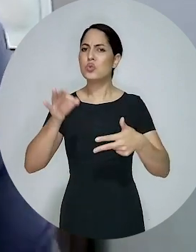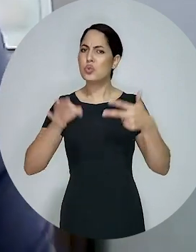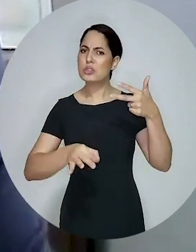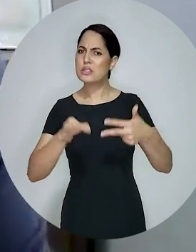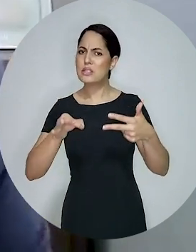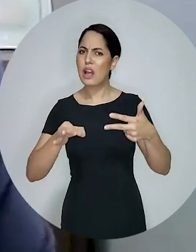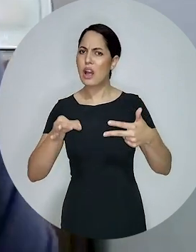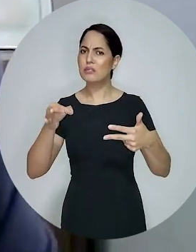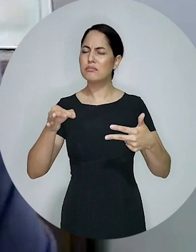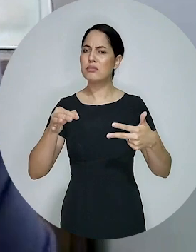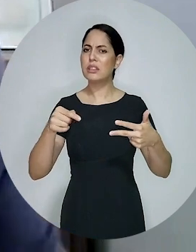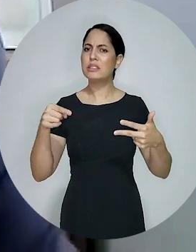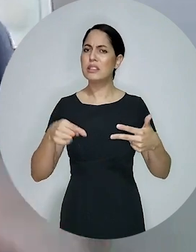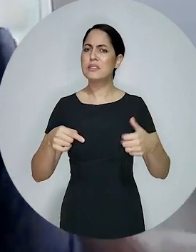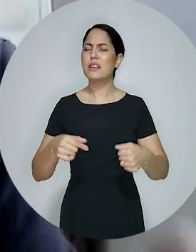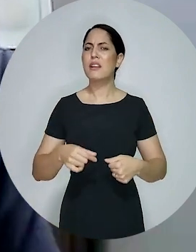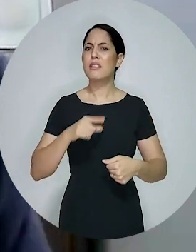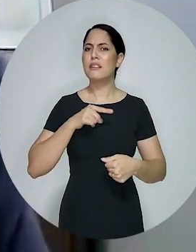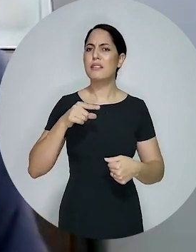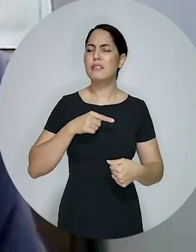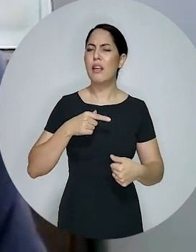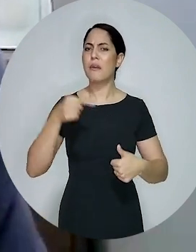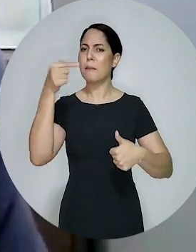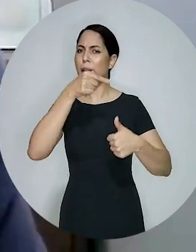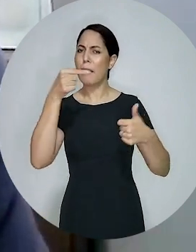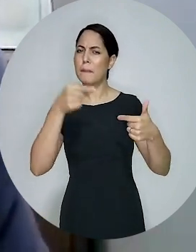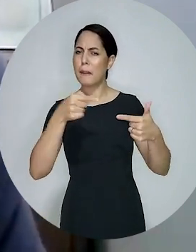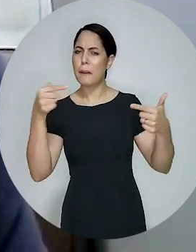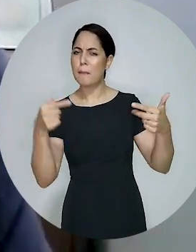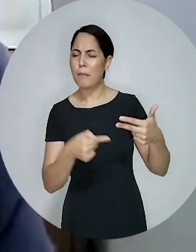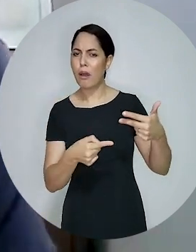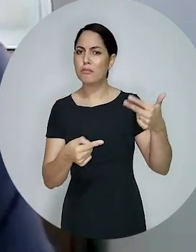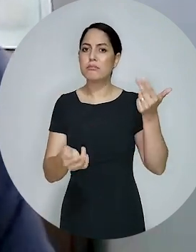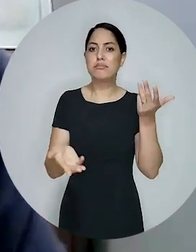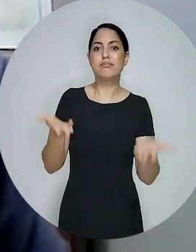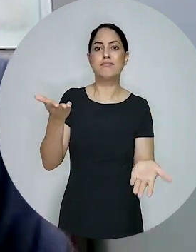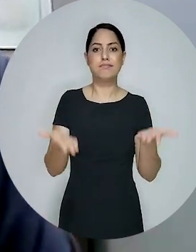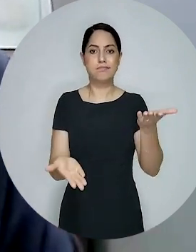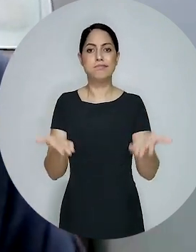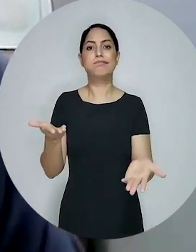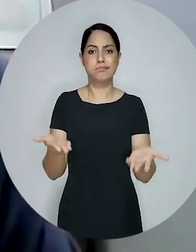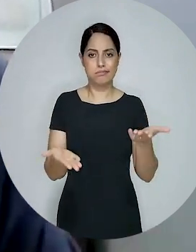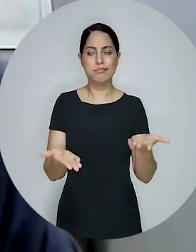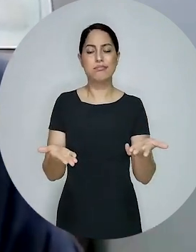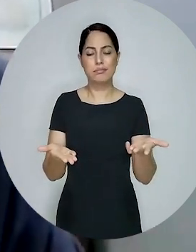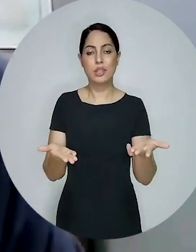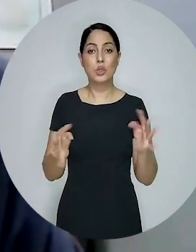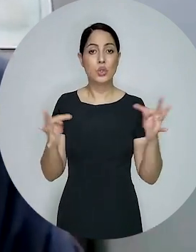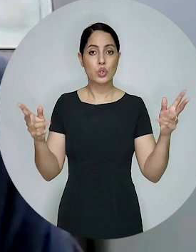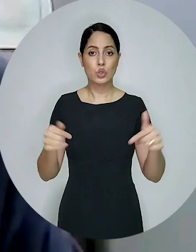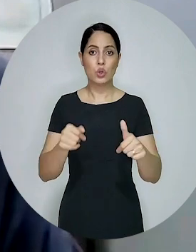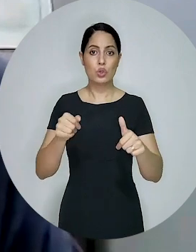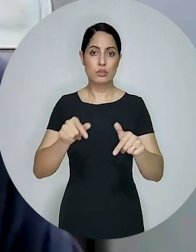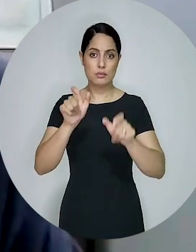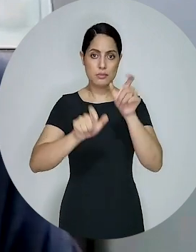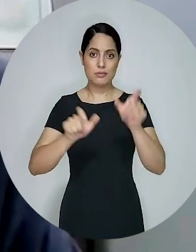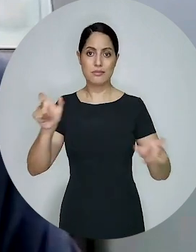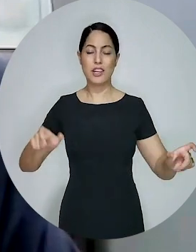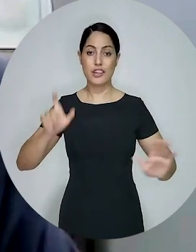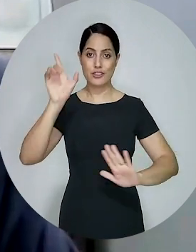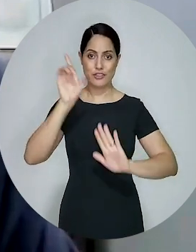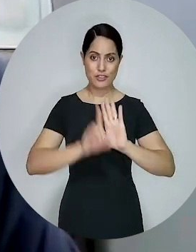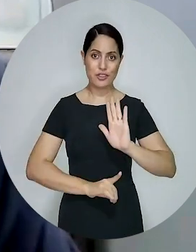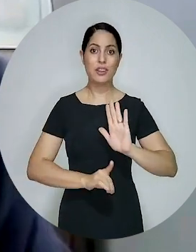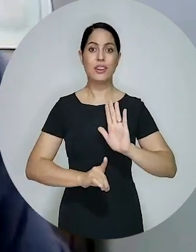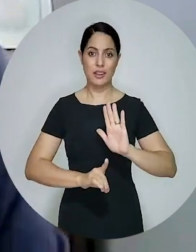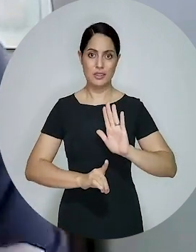e julga esses conflitos, ele está atento a esse equilíbrio de maneira a salvaguardar também os interesses e